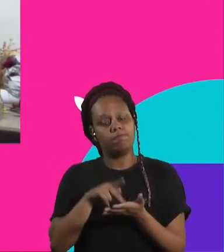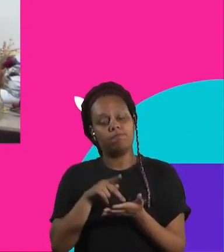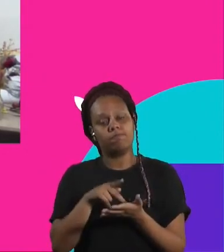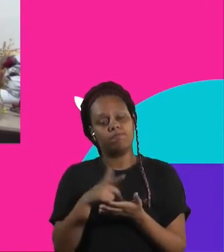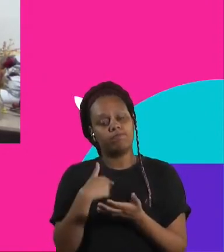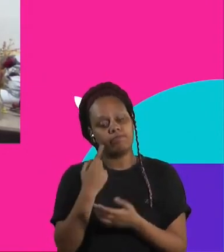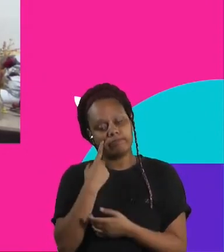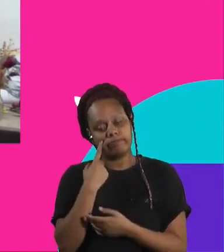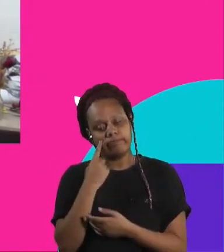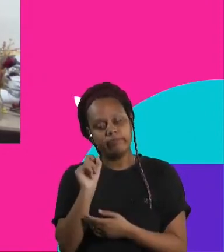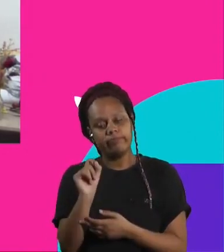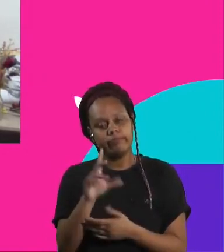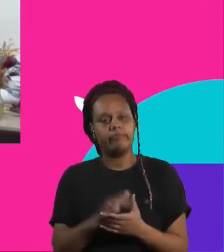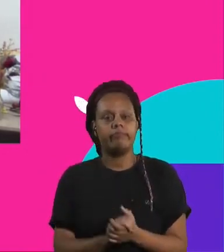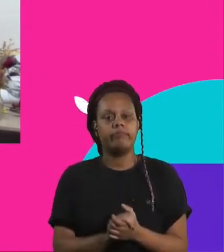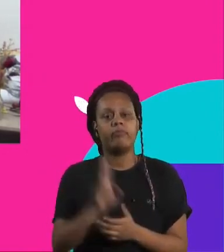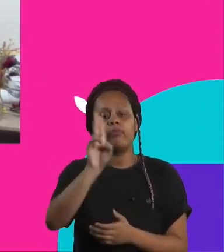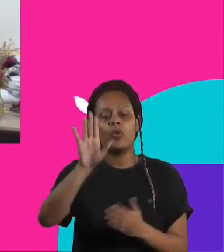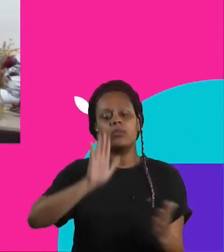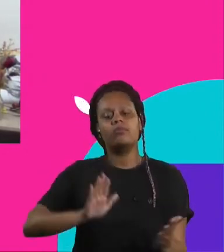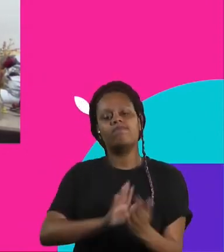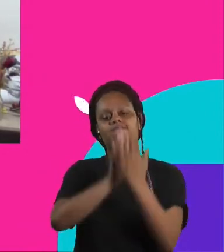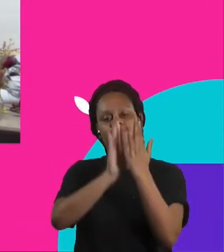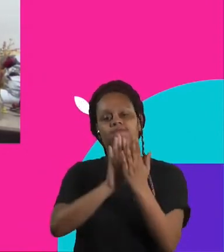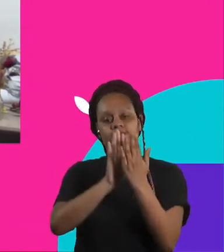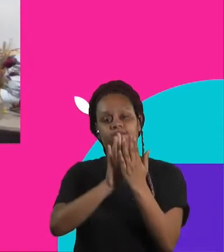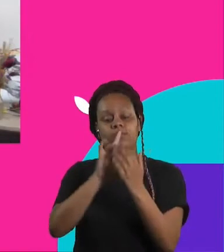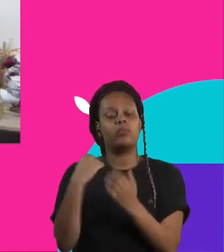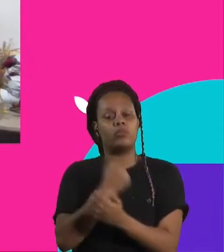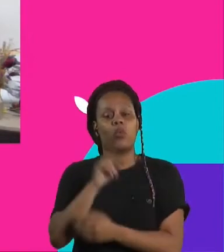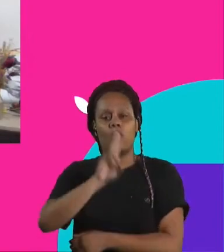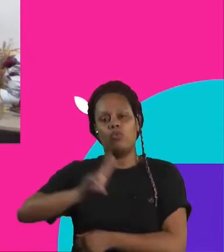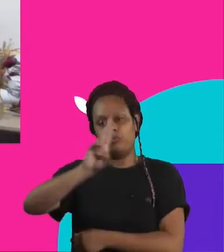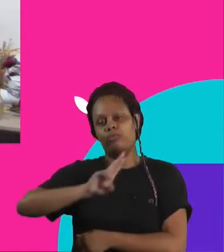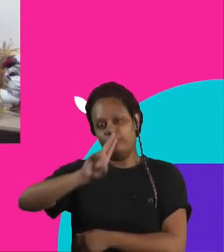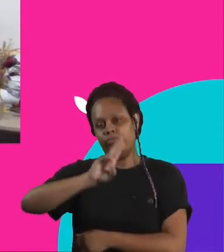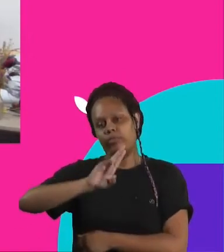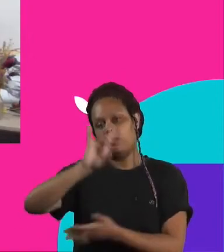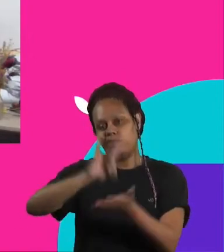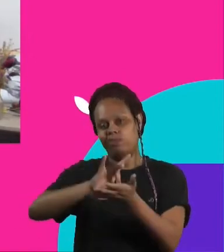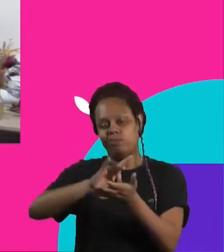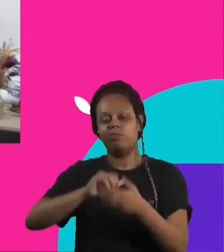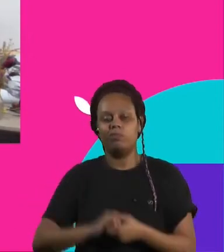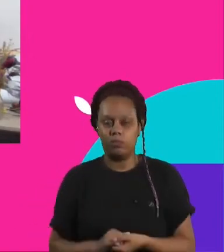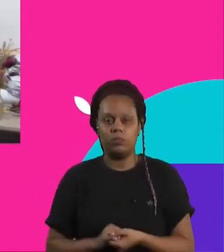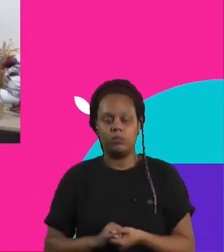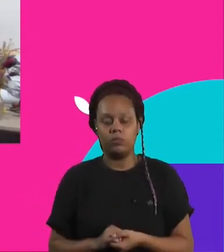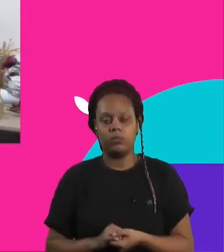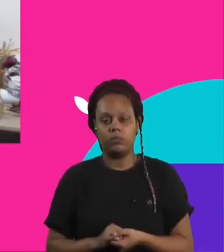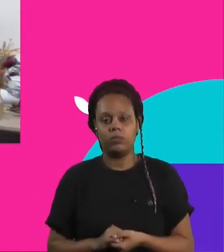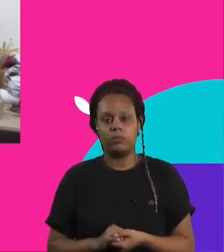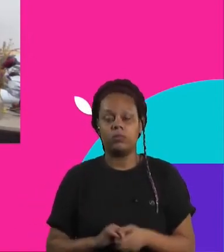assim, quando eu trouxe a questão do uso do impacto, né, no final das contas a gente usa muito isso no setor de impacto, né? E esse